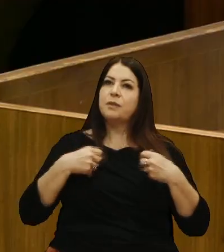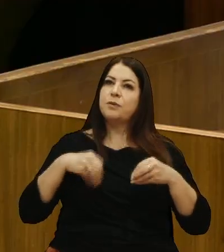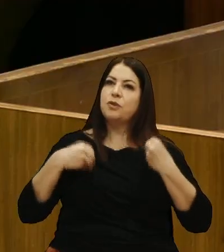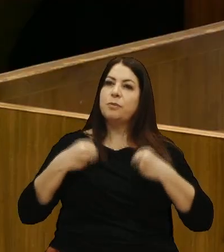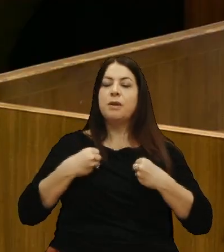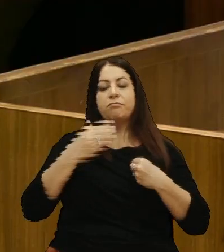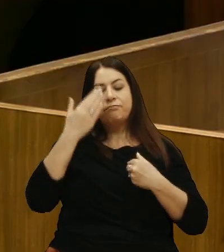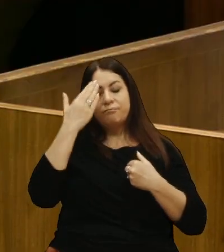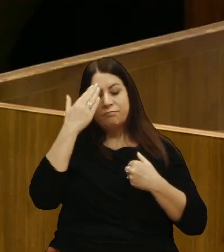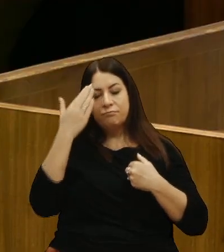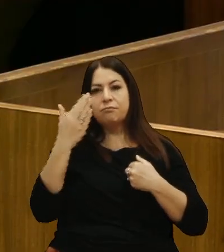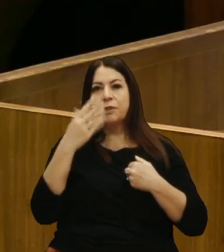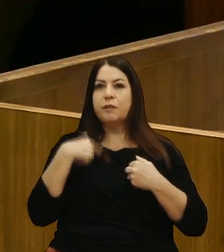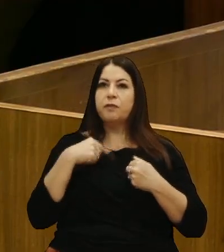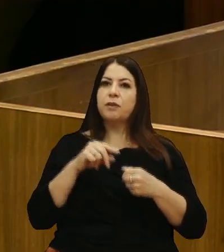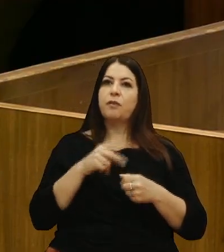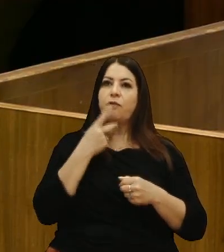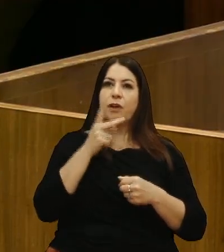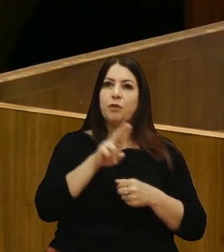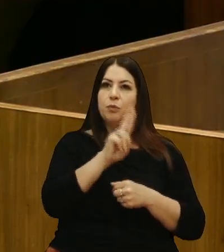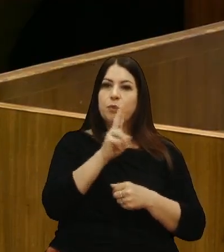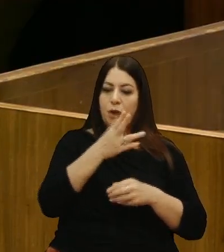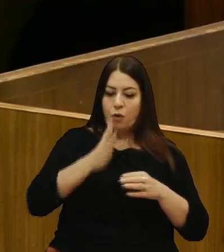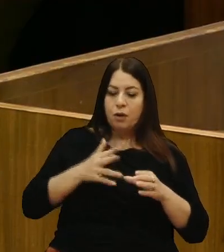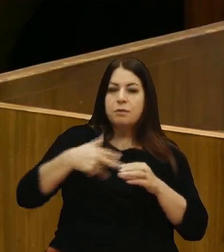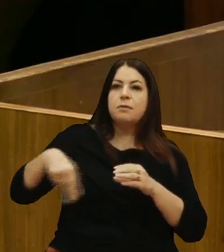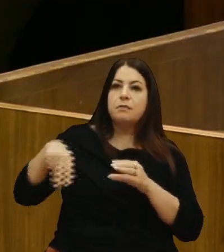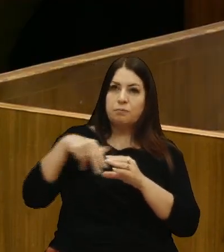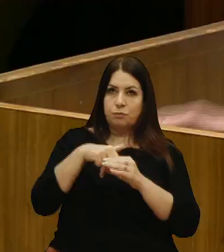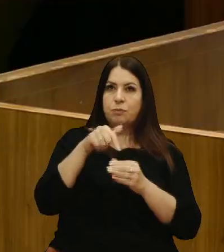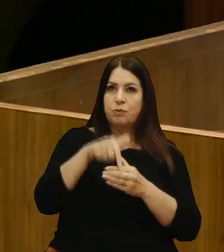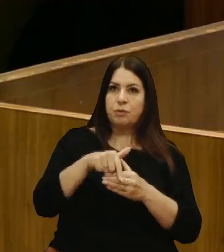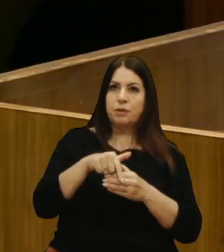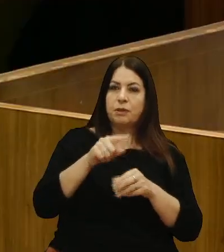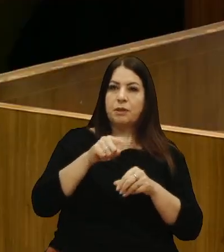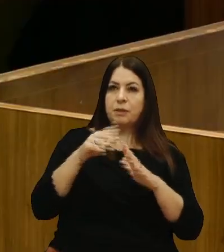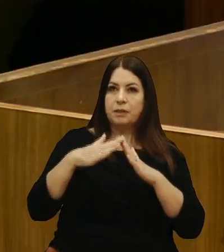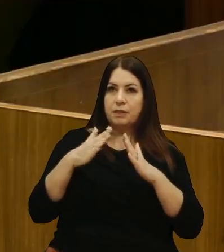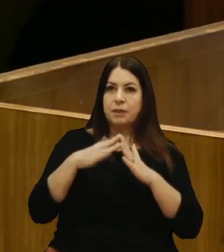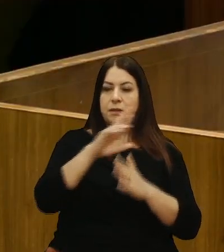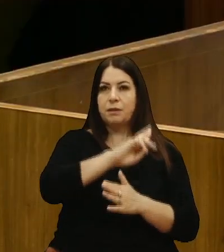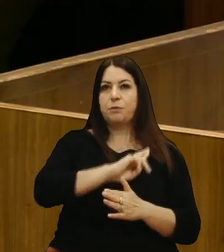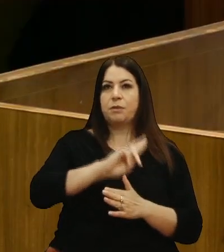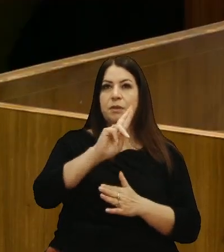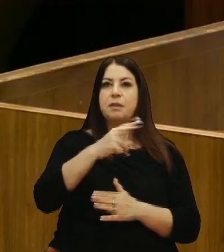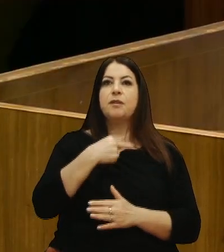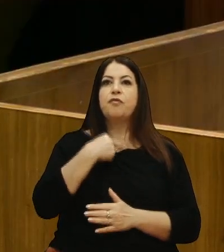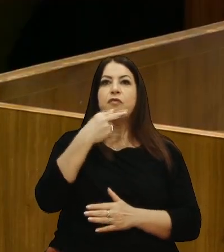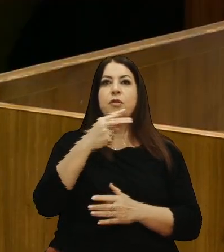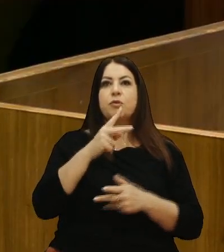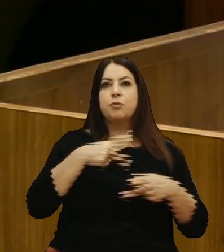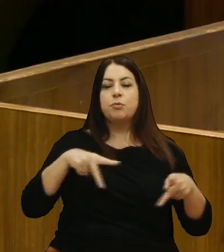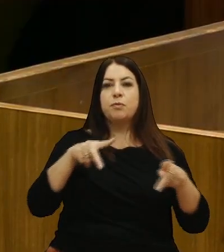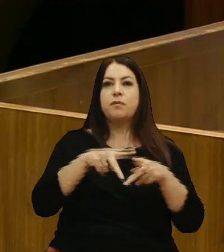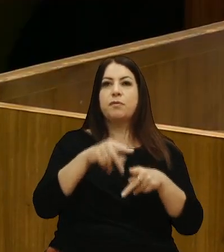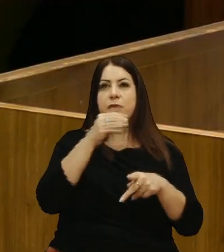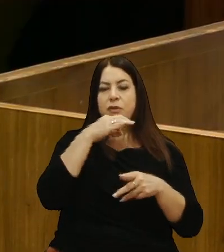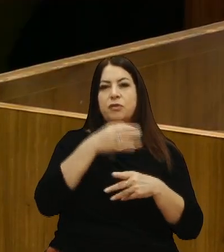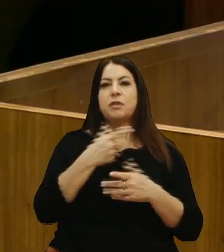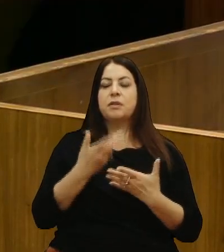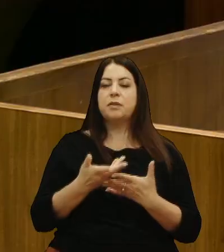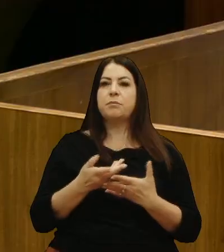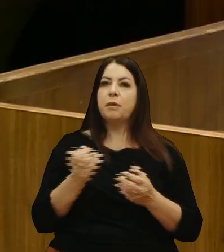gratidão que faço uso desta tribuna, nesta casa que representa a voz do povo caxiense,